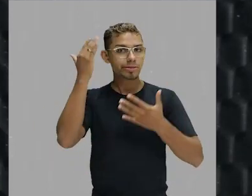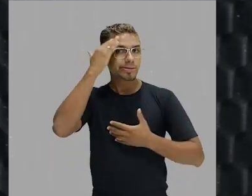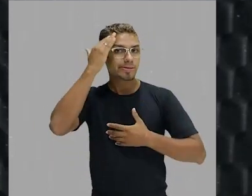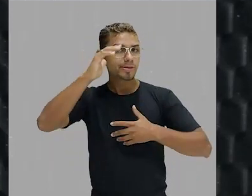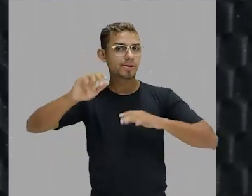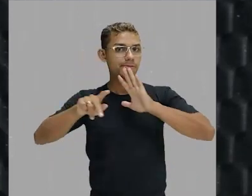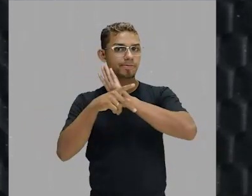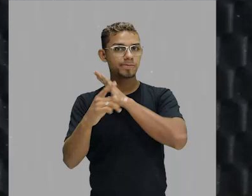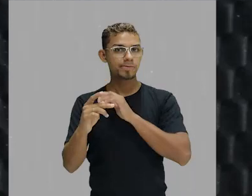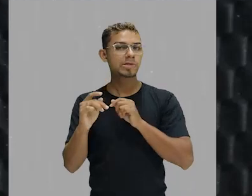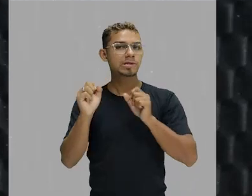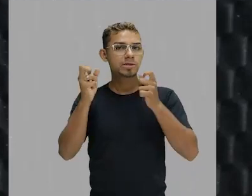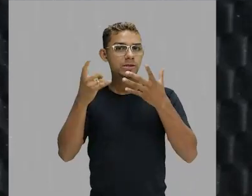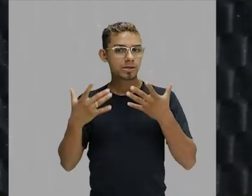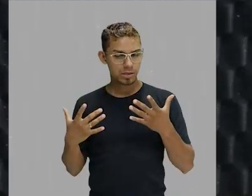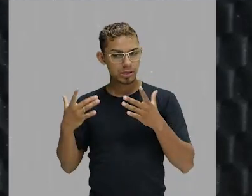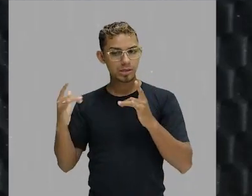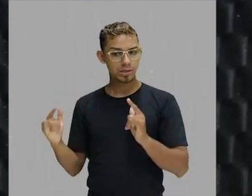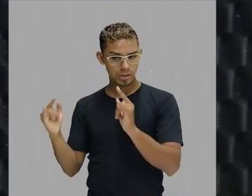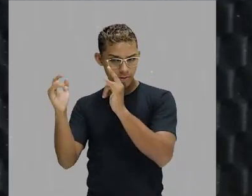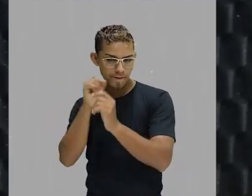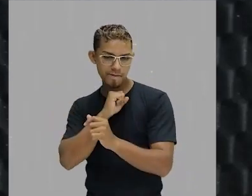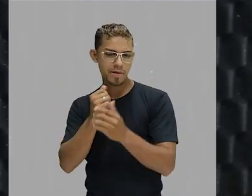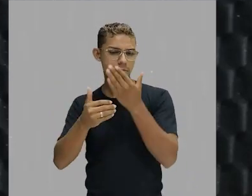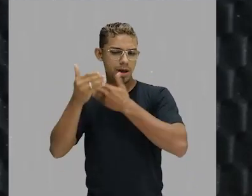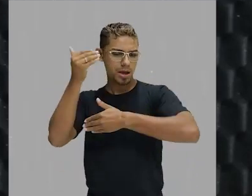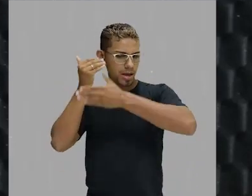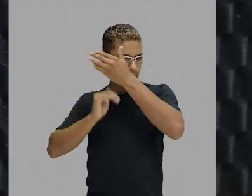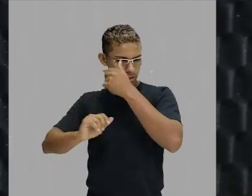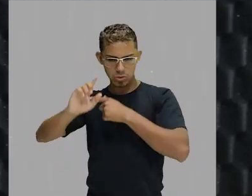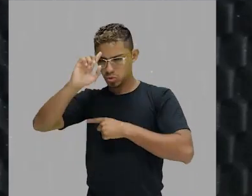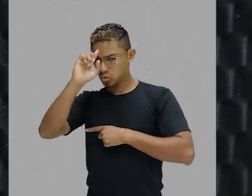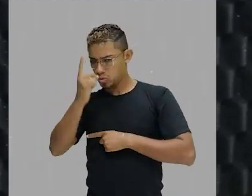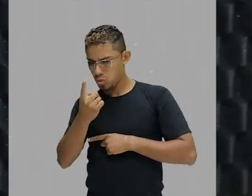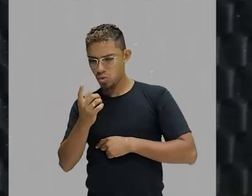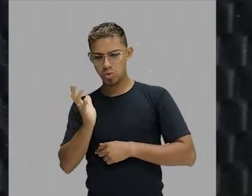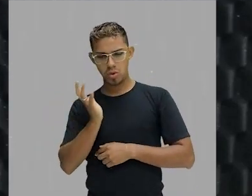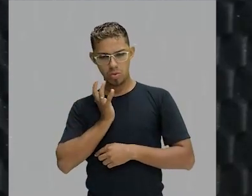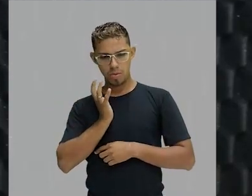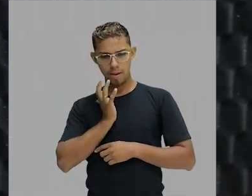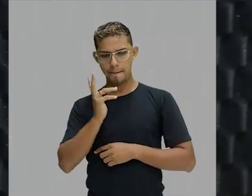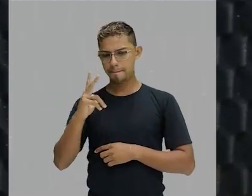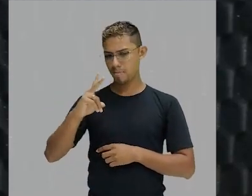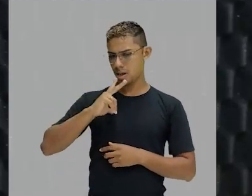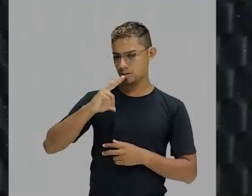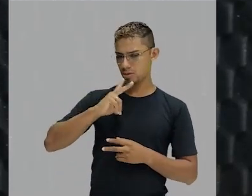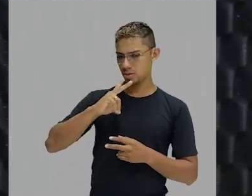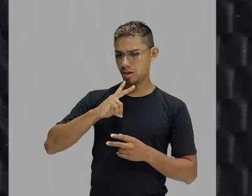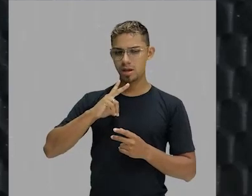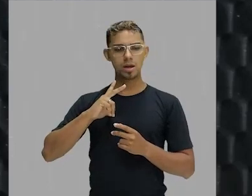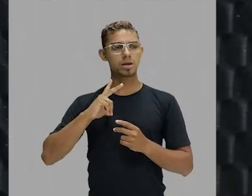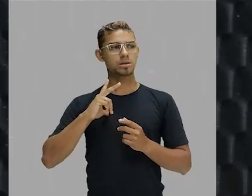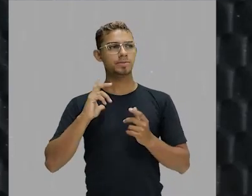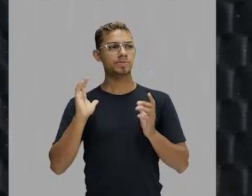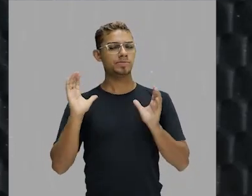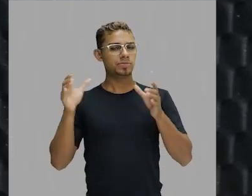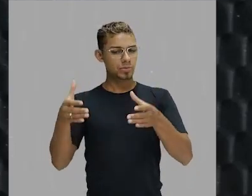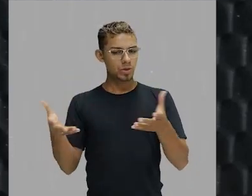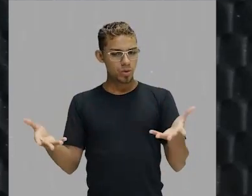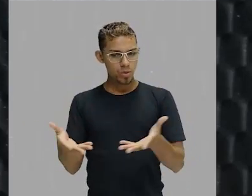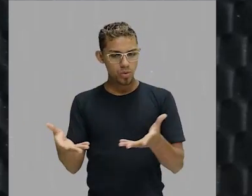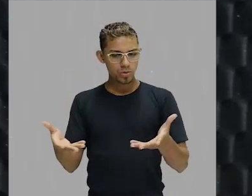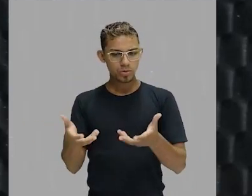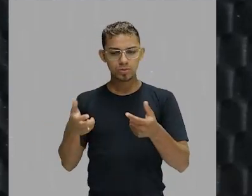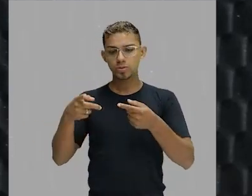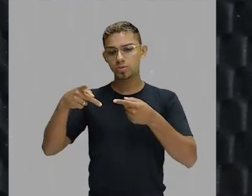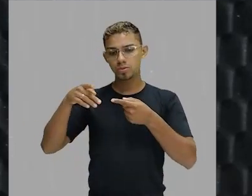velhos, apesar de terem tido donos, de serem propriedade particular ou privada hoje, né, ou